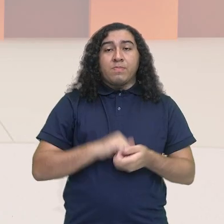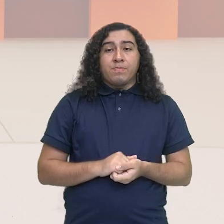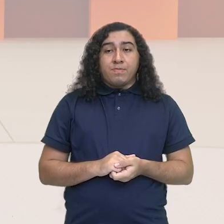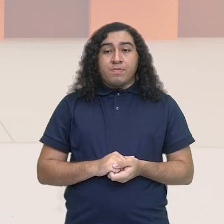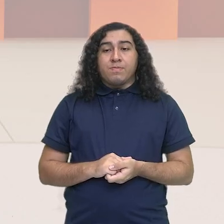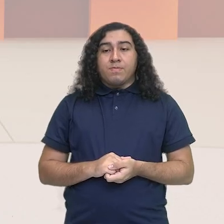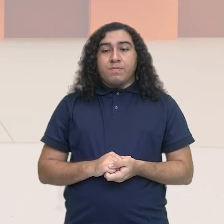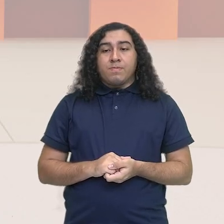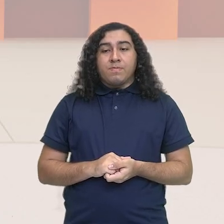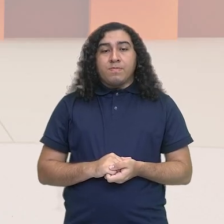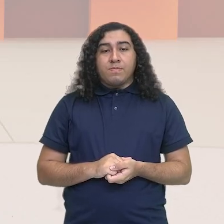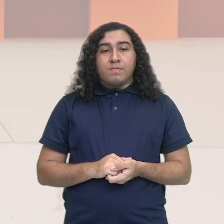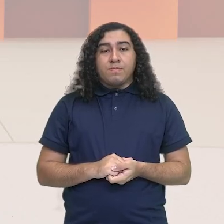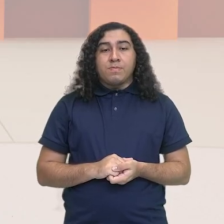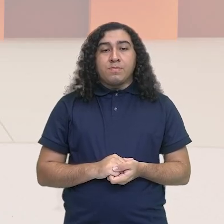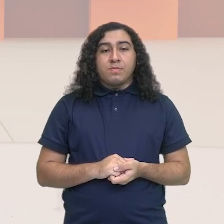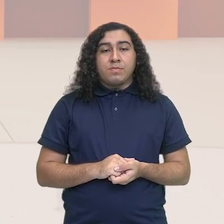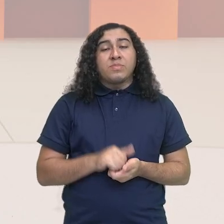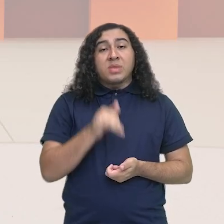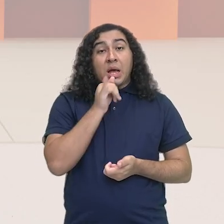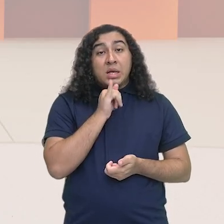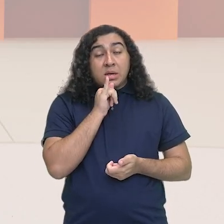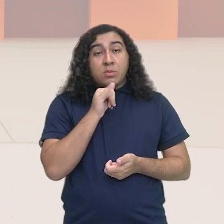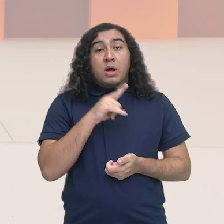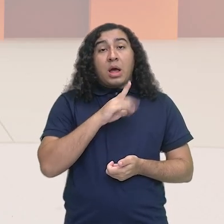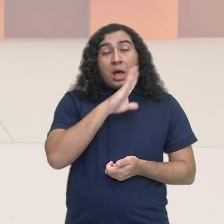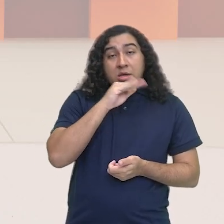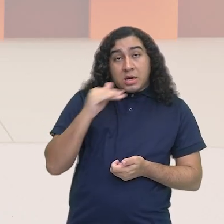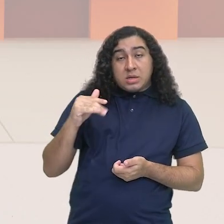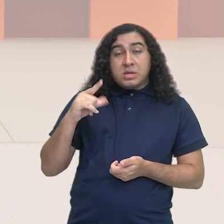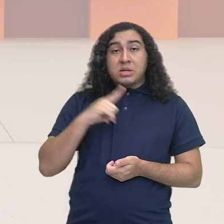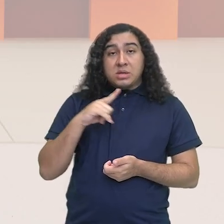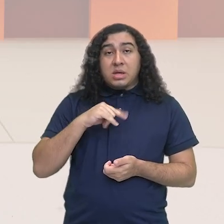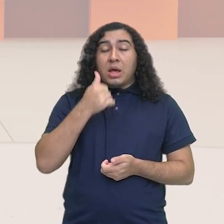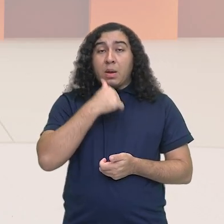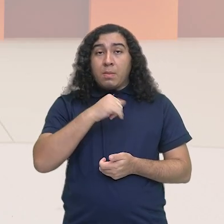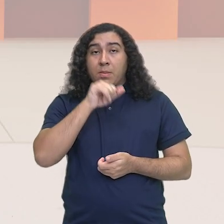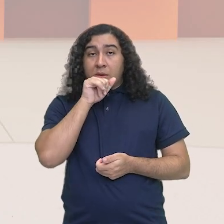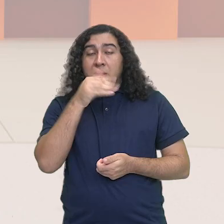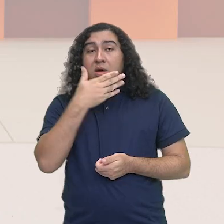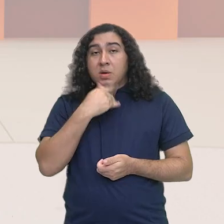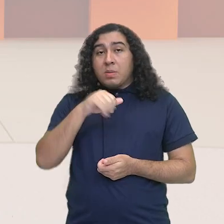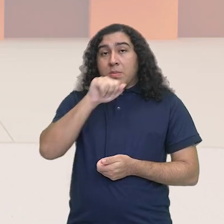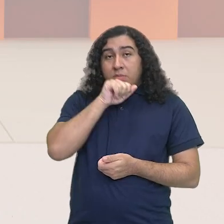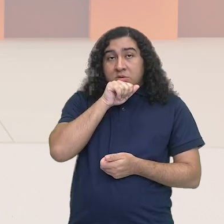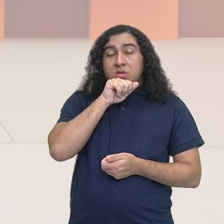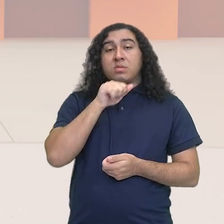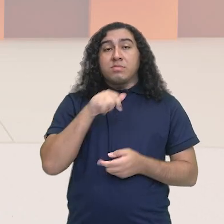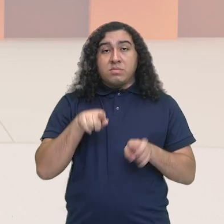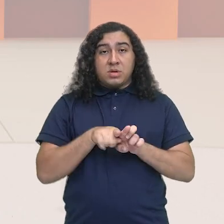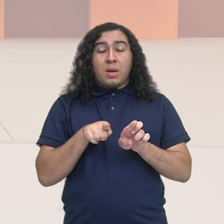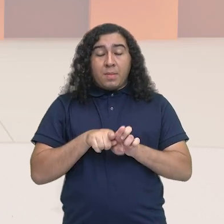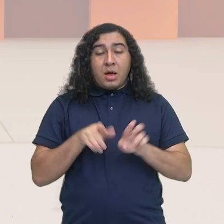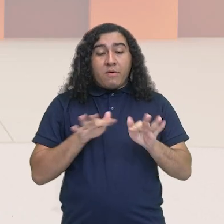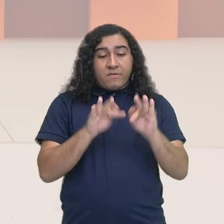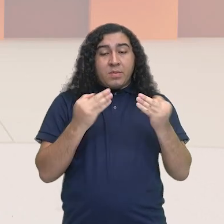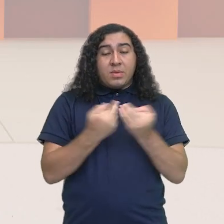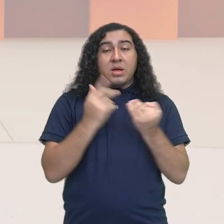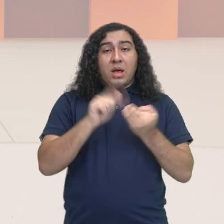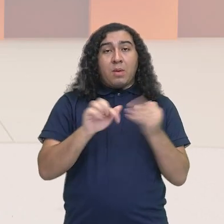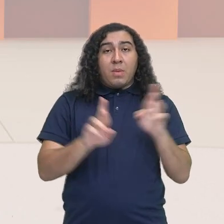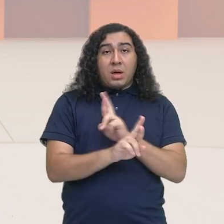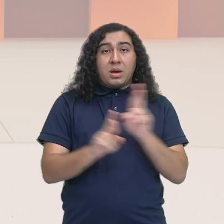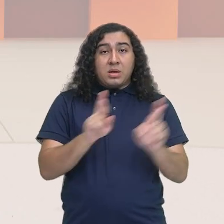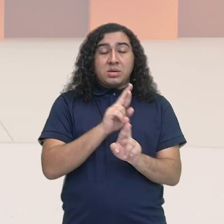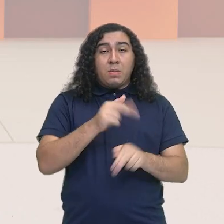exemplo, do pai, da criança com a mãe, né, com os parentes, né, da sua família. Então, essa relação primária e